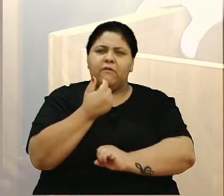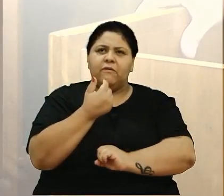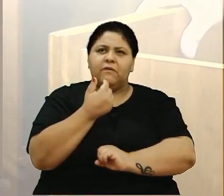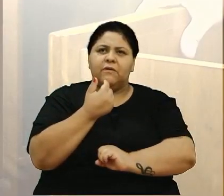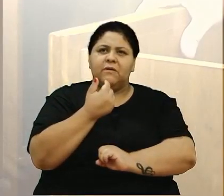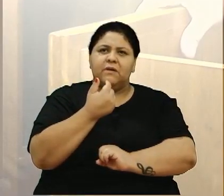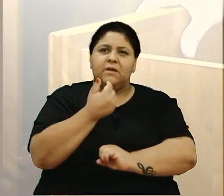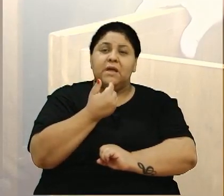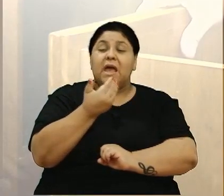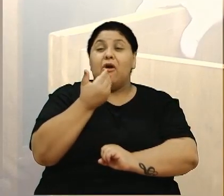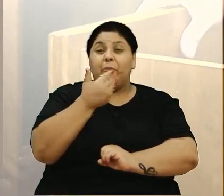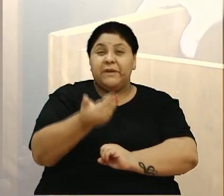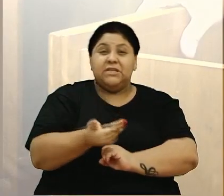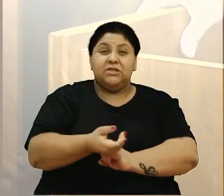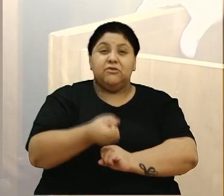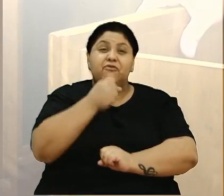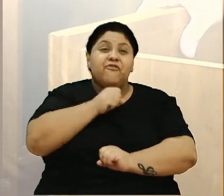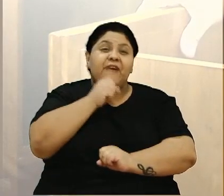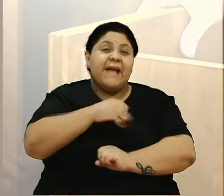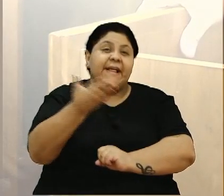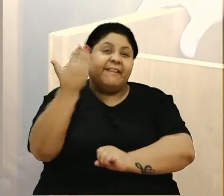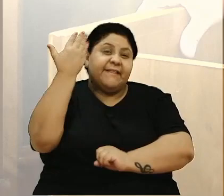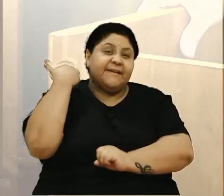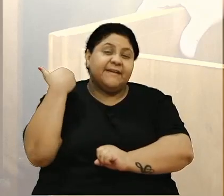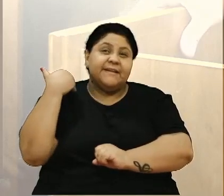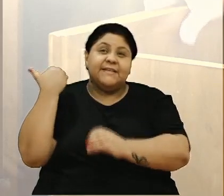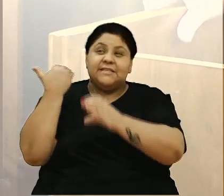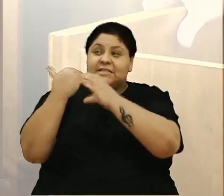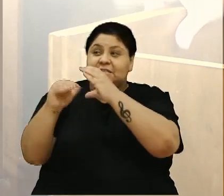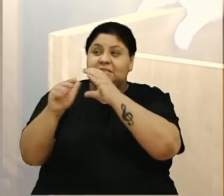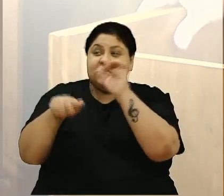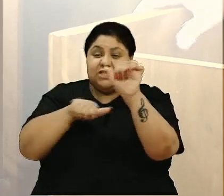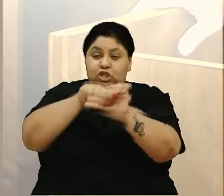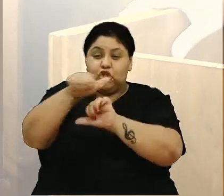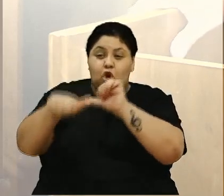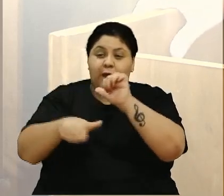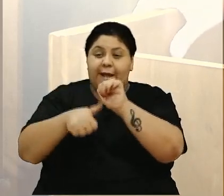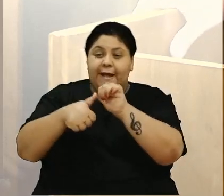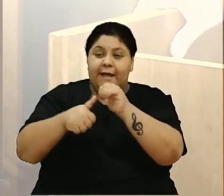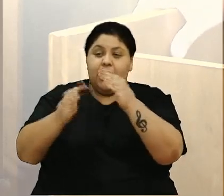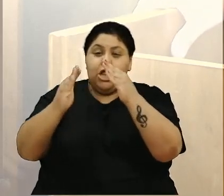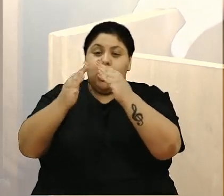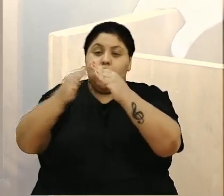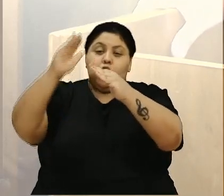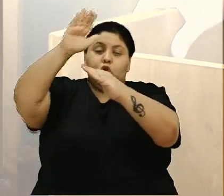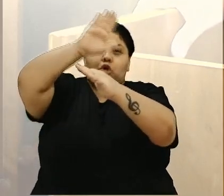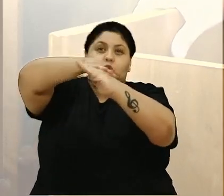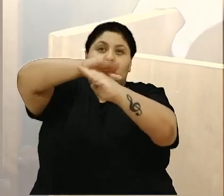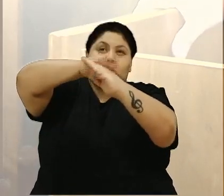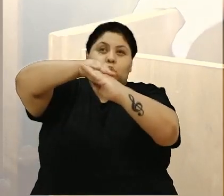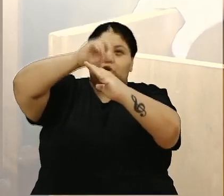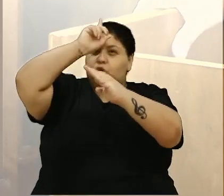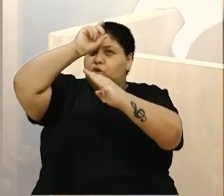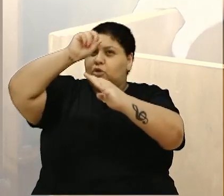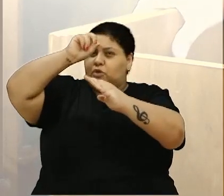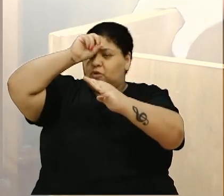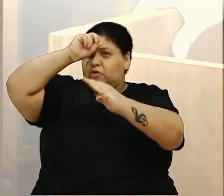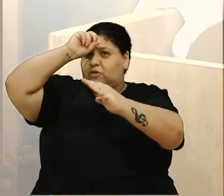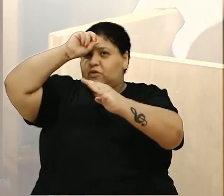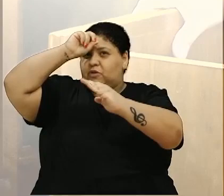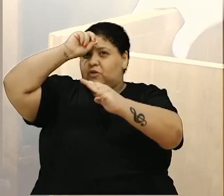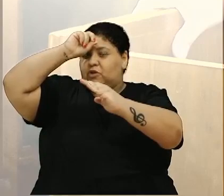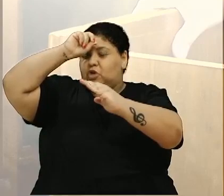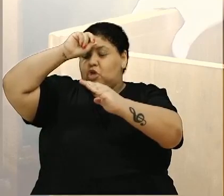pedido antigo do Hospital Pompeia, que fosse destinado para a troca do telhado. Então, o hospital tem mais de 110 anos, nunca teve